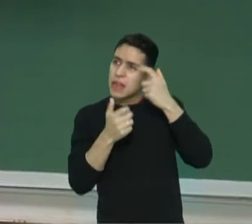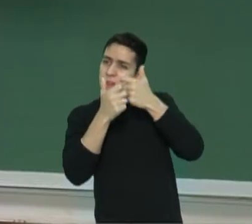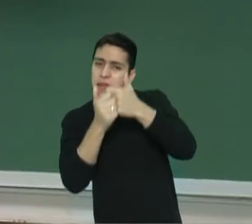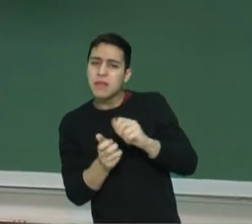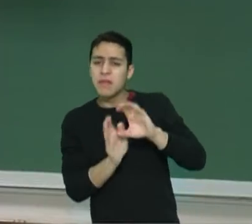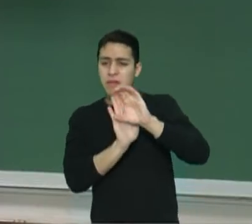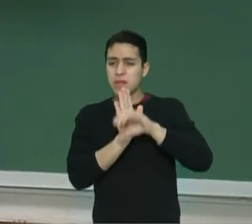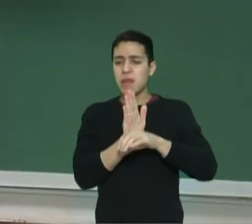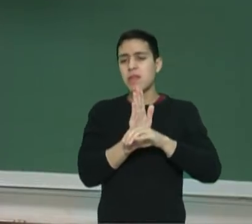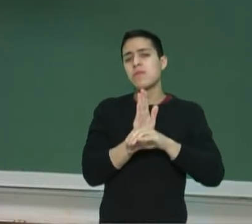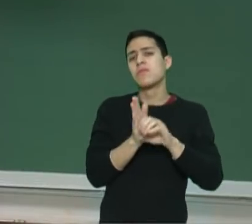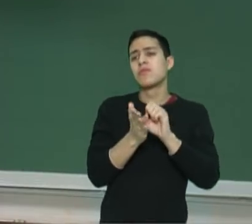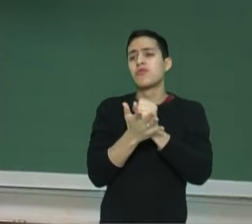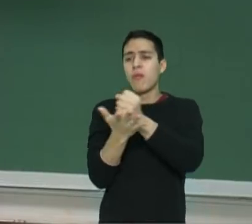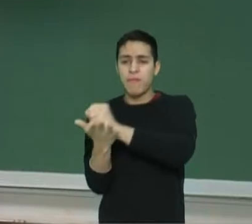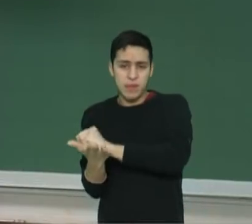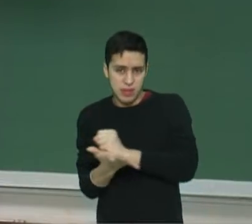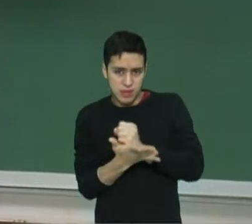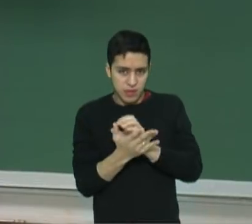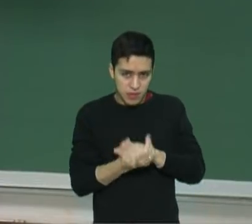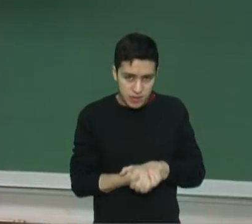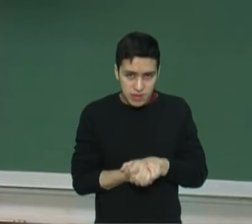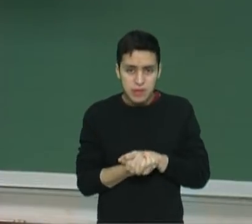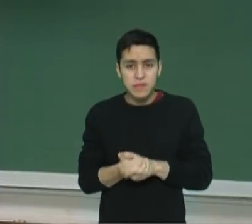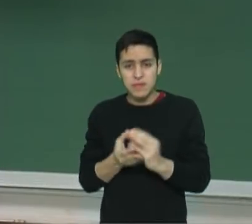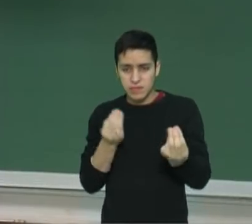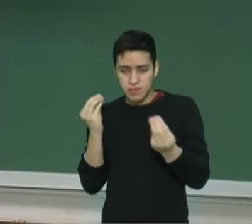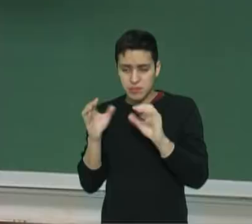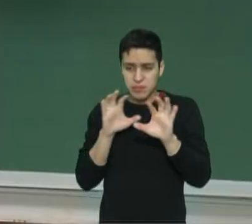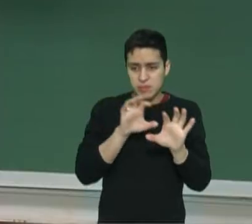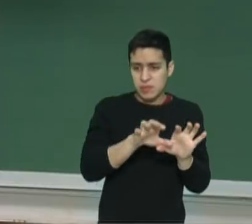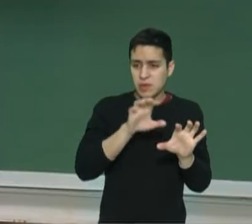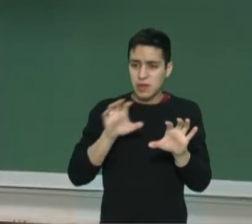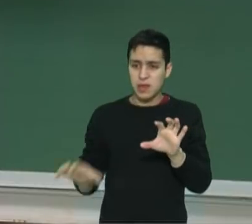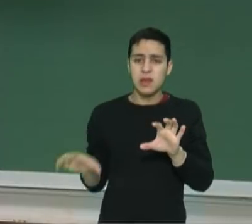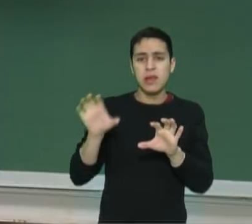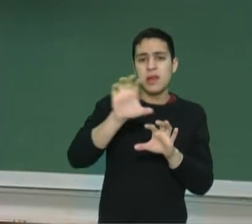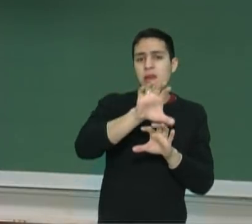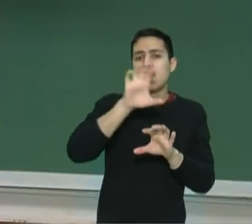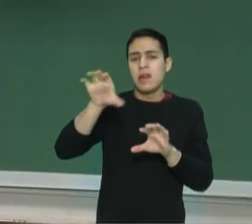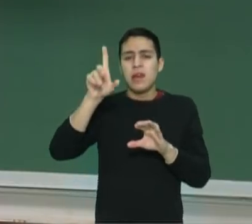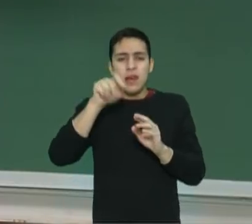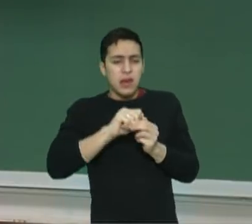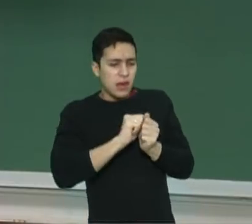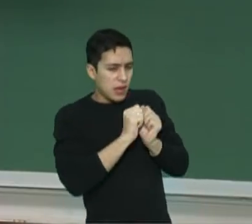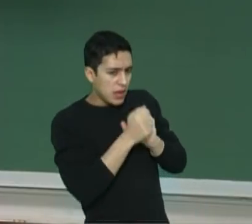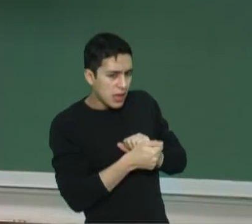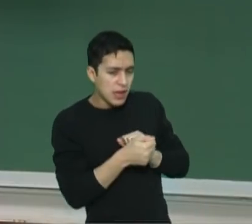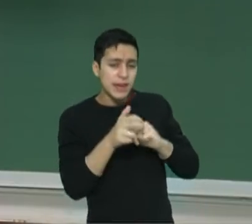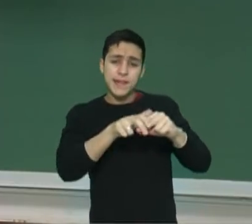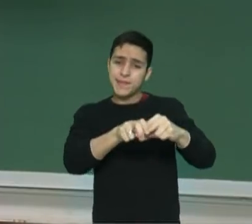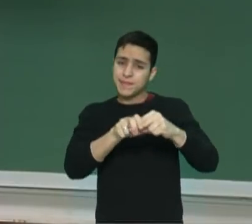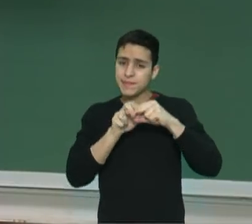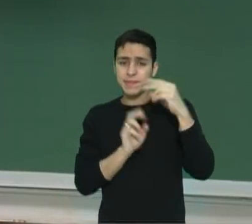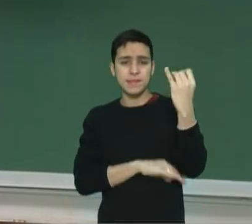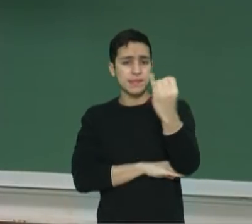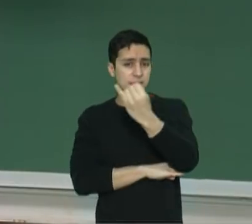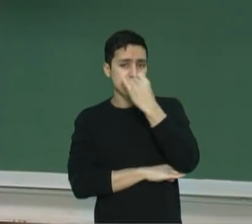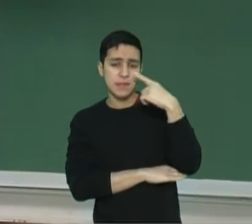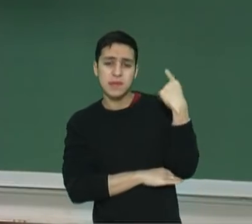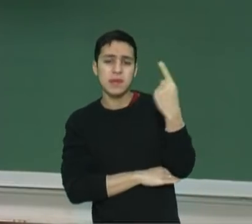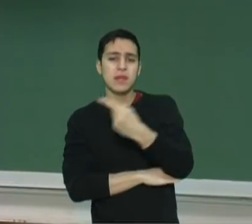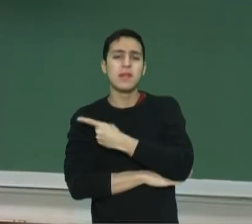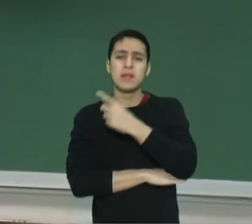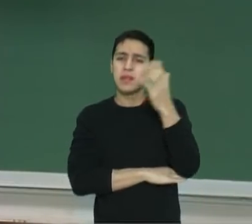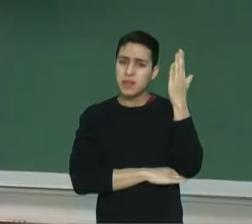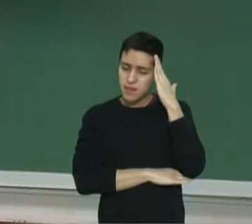gente tem que ter a noção que a noção territorial, ela vai se adaptando. Por isso que é tão importante a gente ter aquela